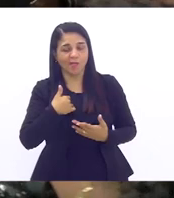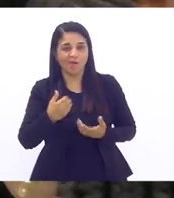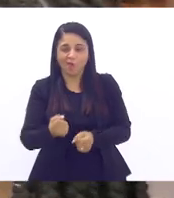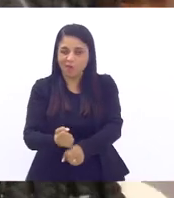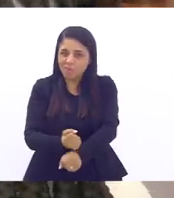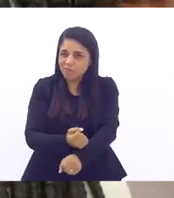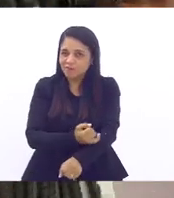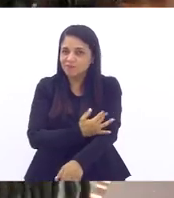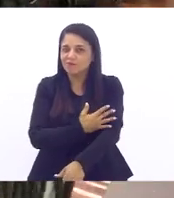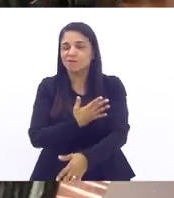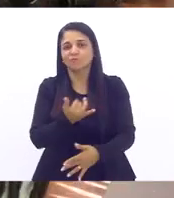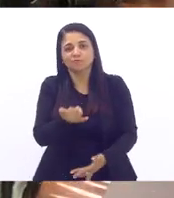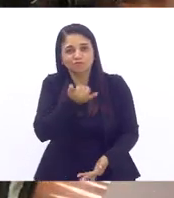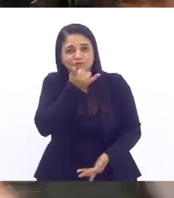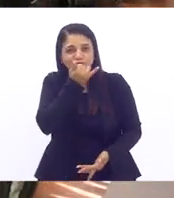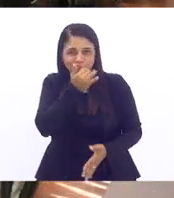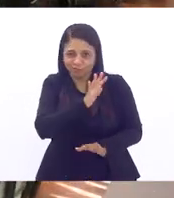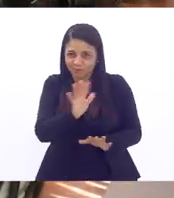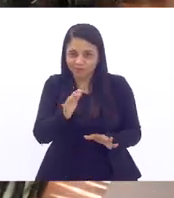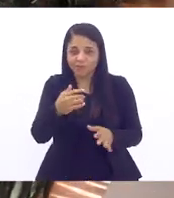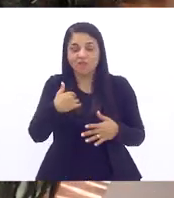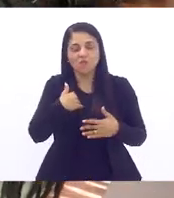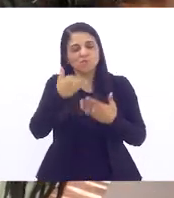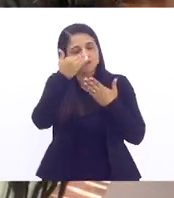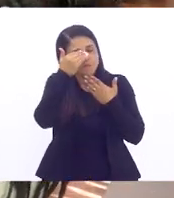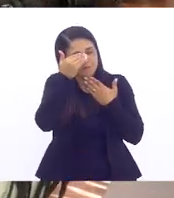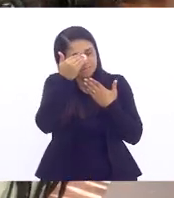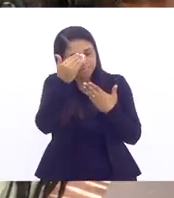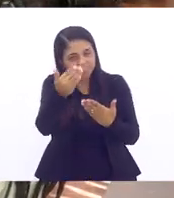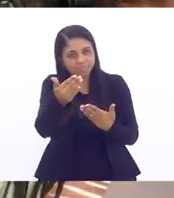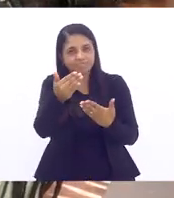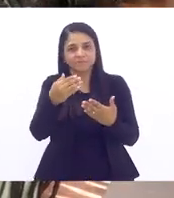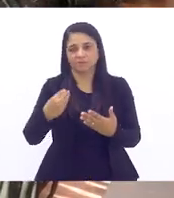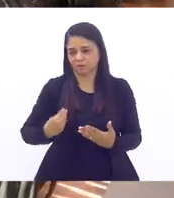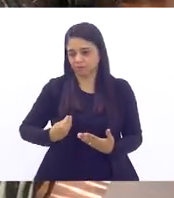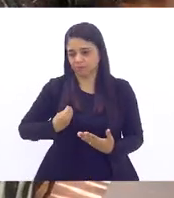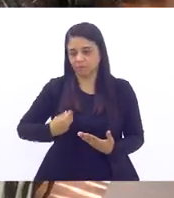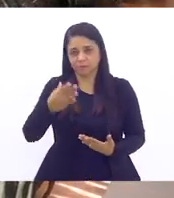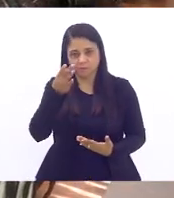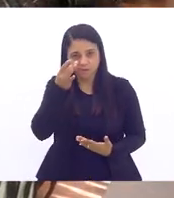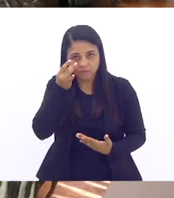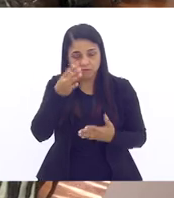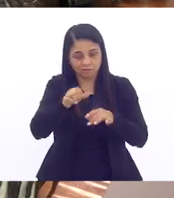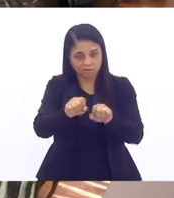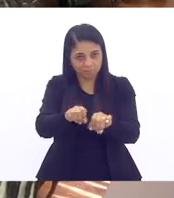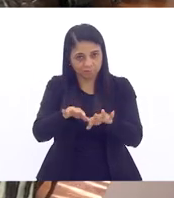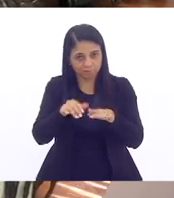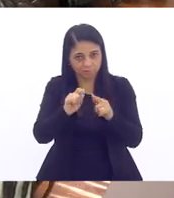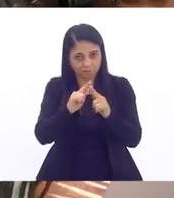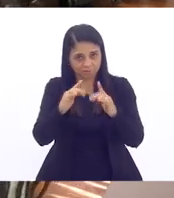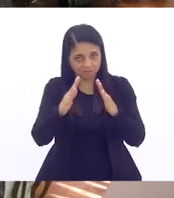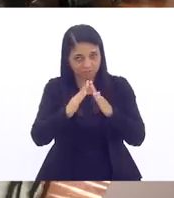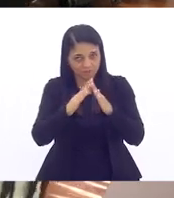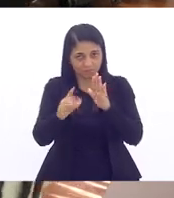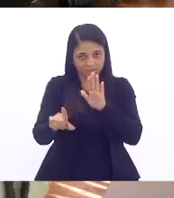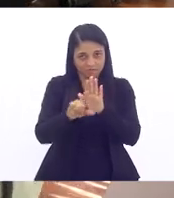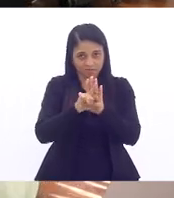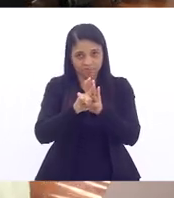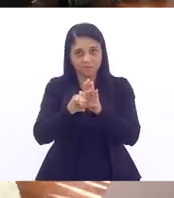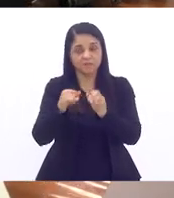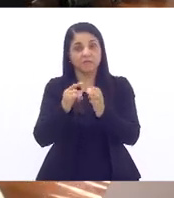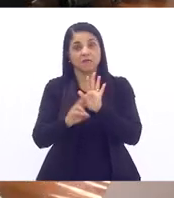eu realmente tô muito grata de estar presente nessa casa hoje representando a associação